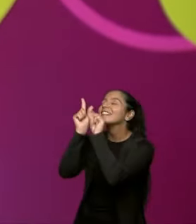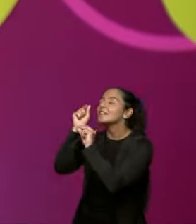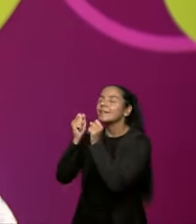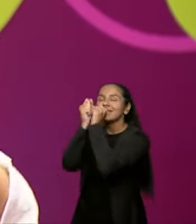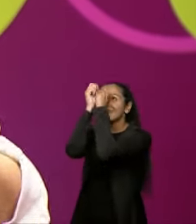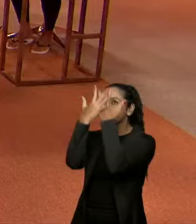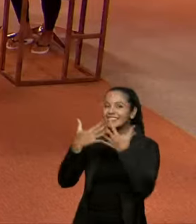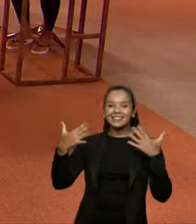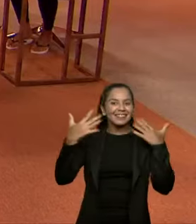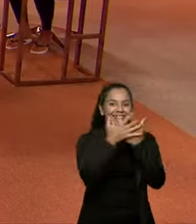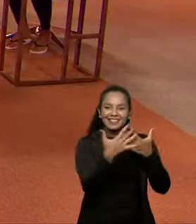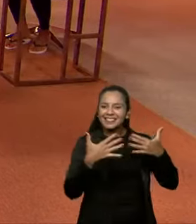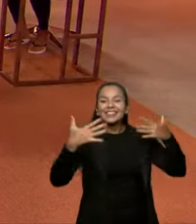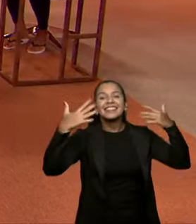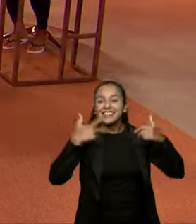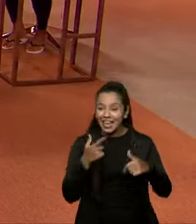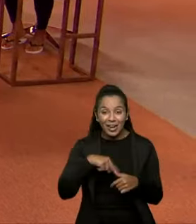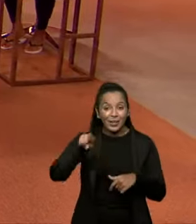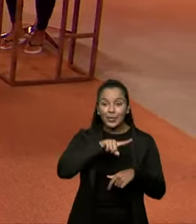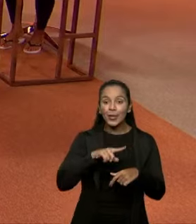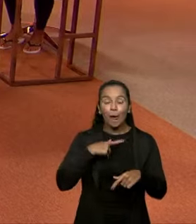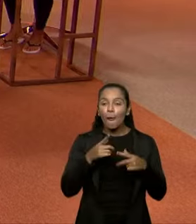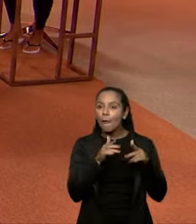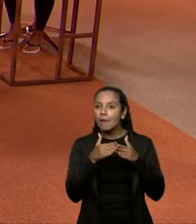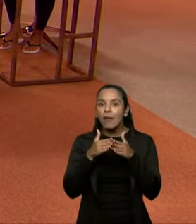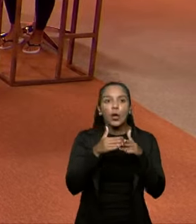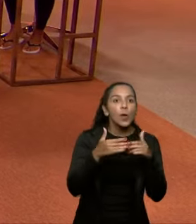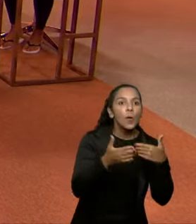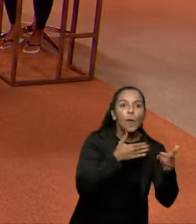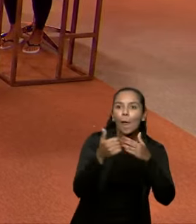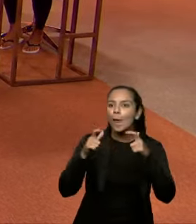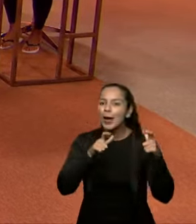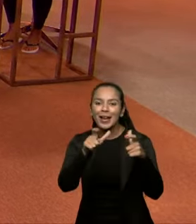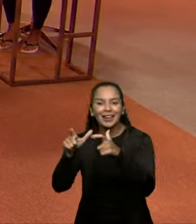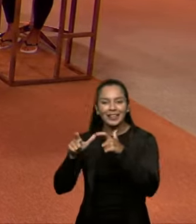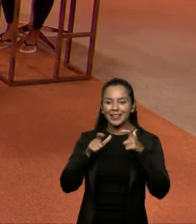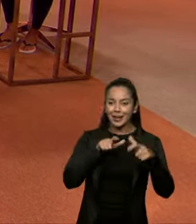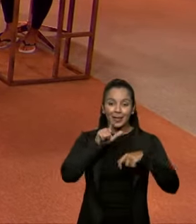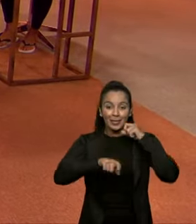guiar, navegava em qualquer direção.